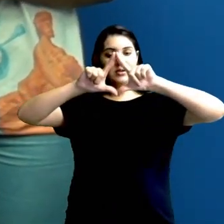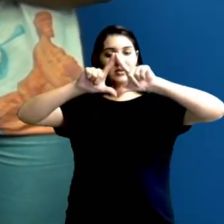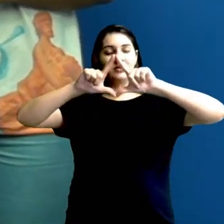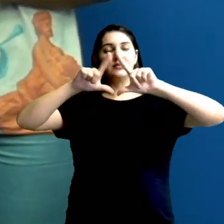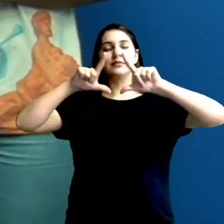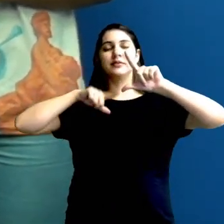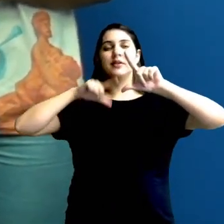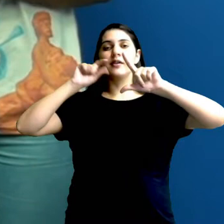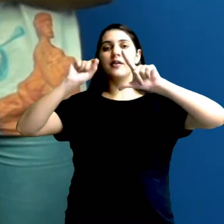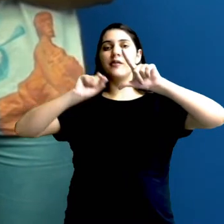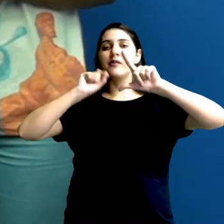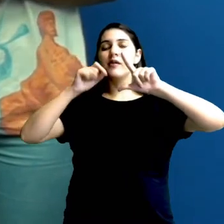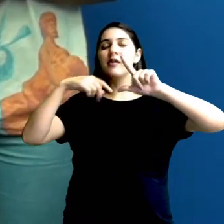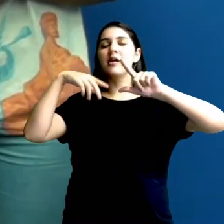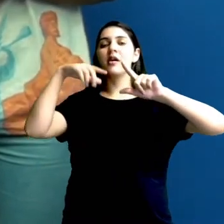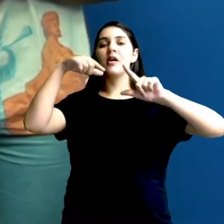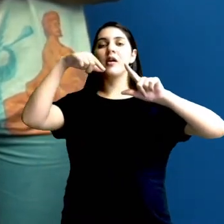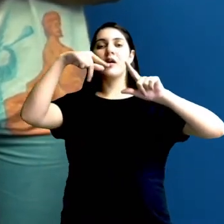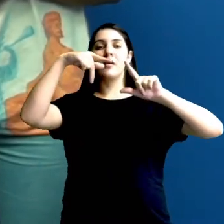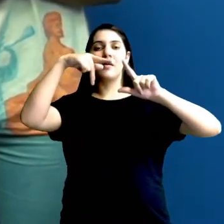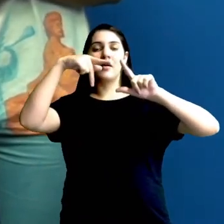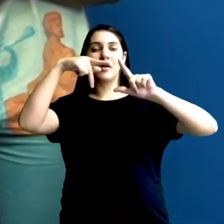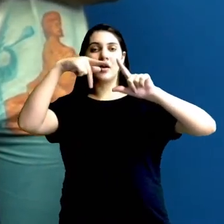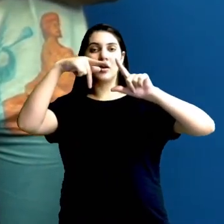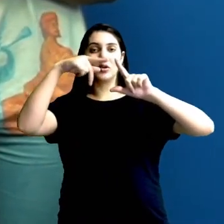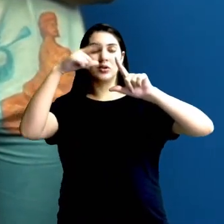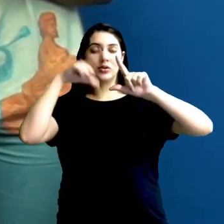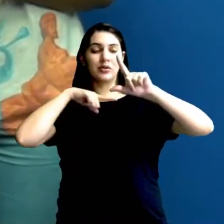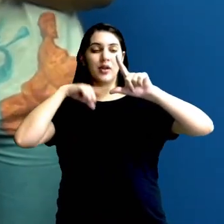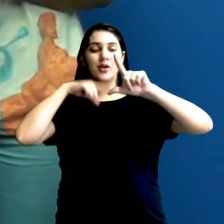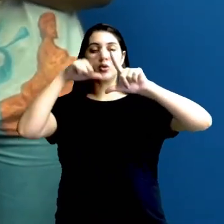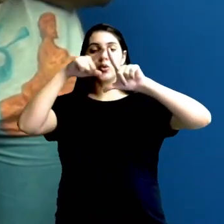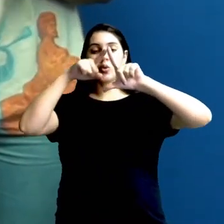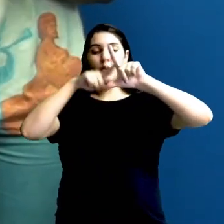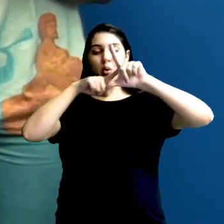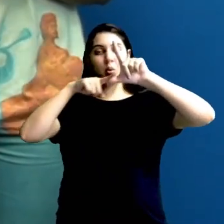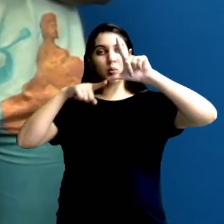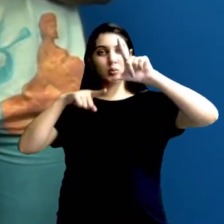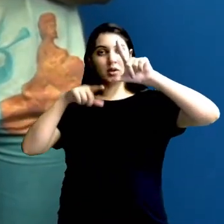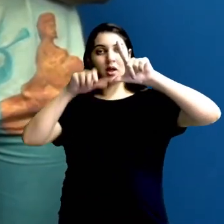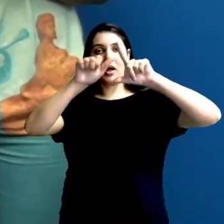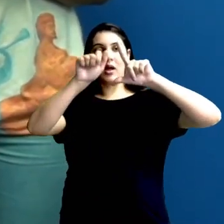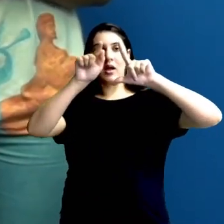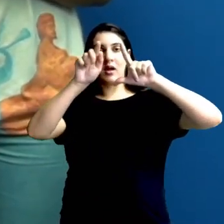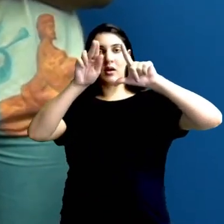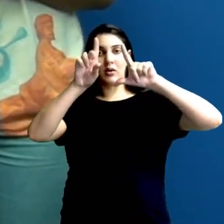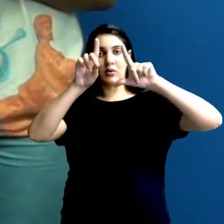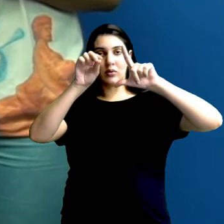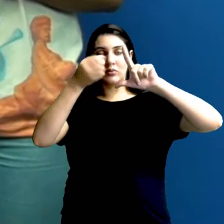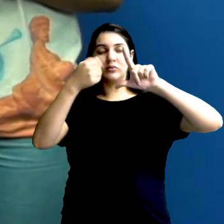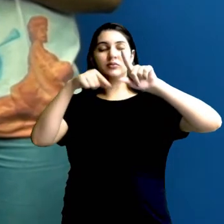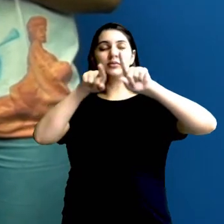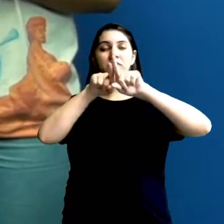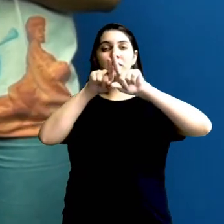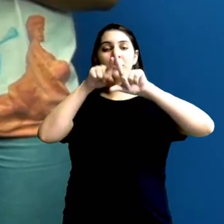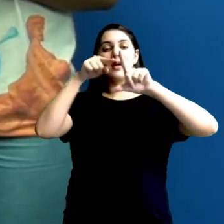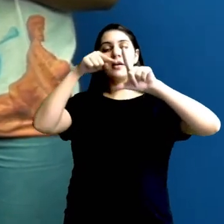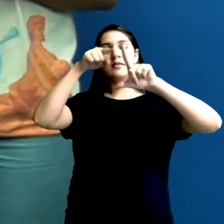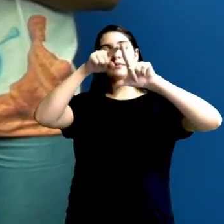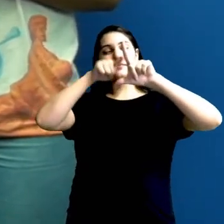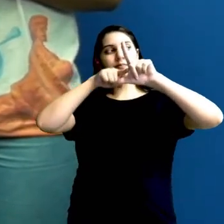quadrilátero paralelogramo que tem dois lados agudos e dois lados obtusos.